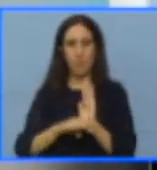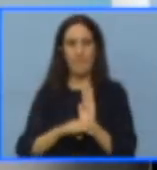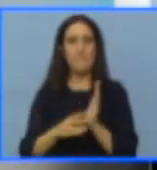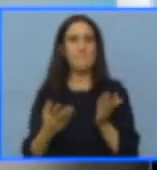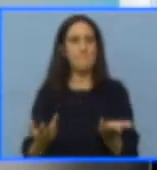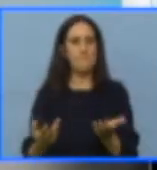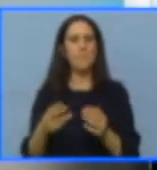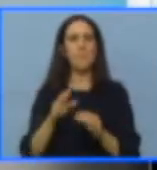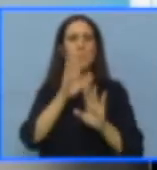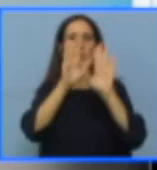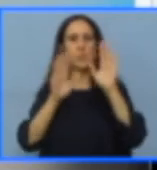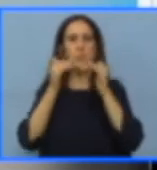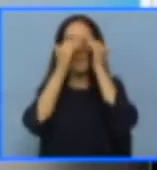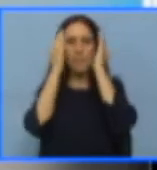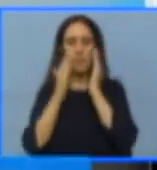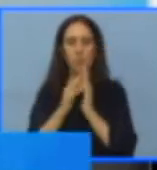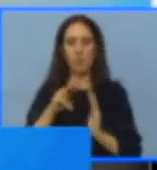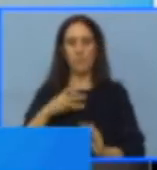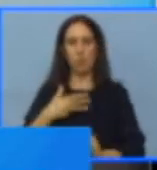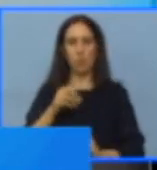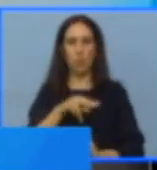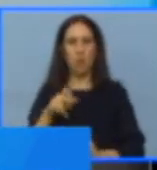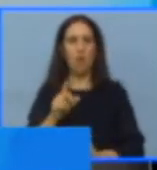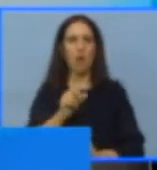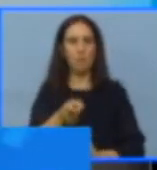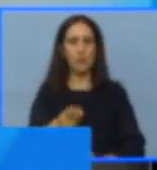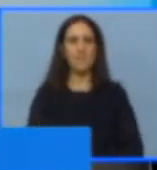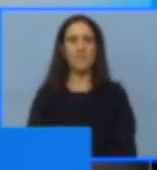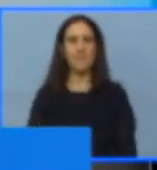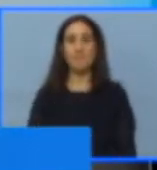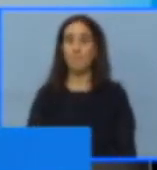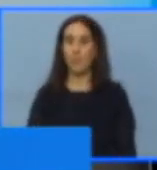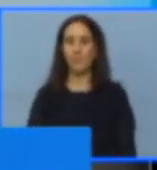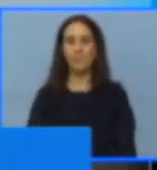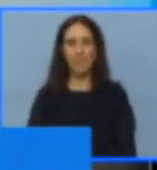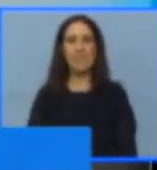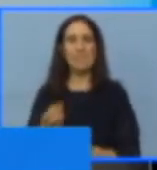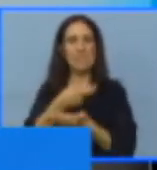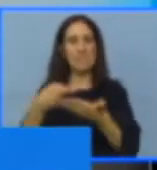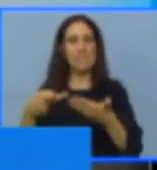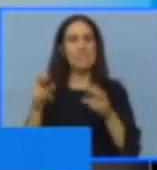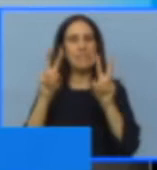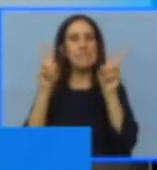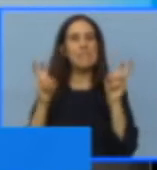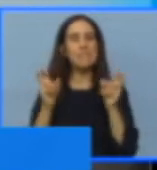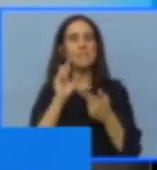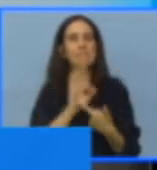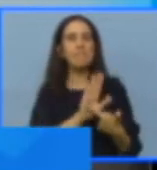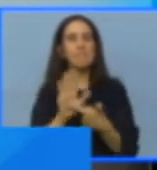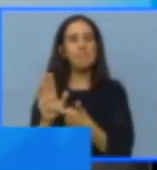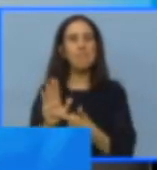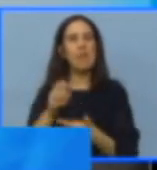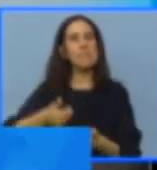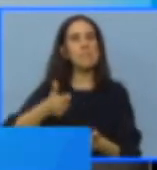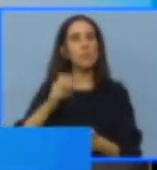nesta exposição Madonna? Bom, como o nome indica, trata-se de uma exposição que tem um tema, uma medula central,